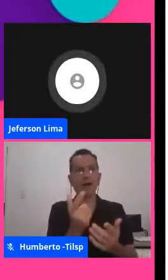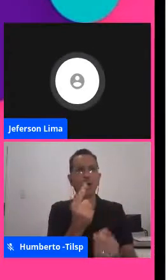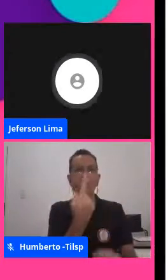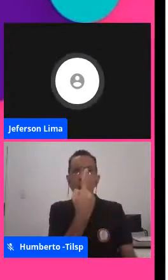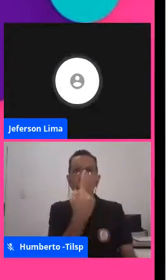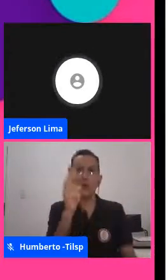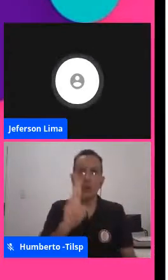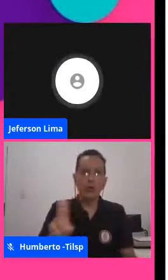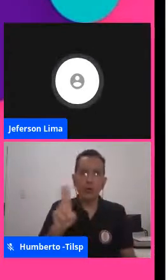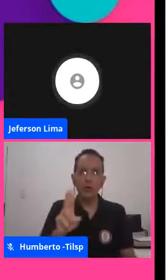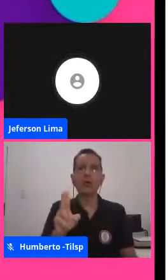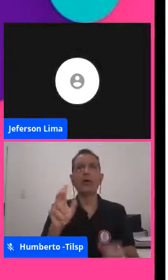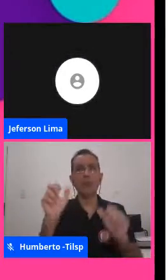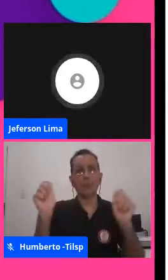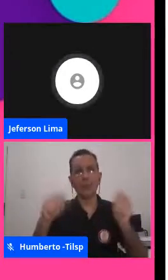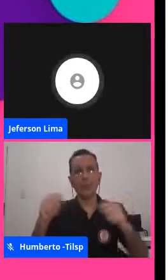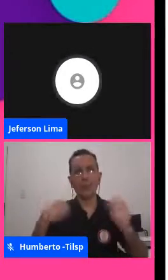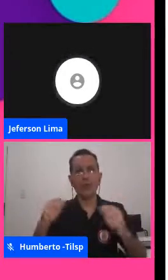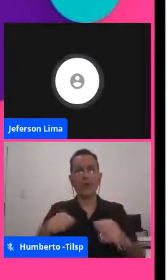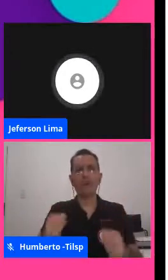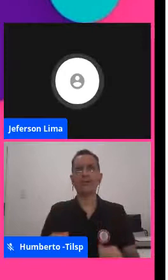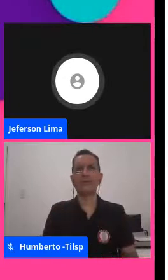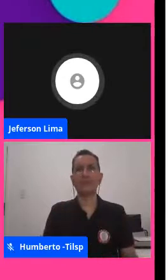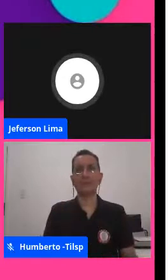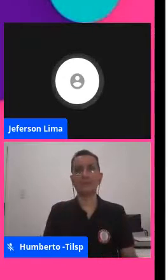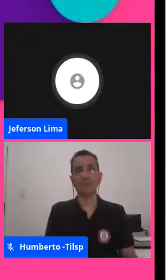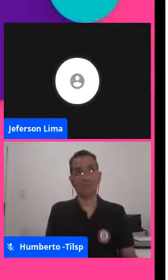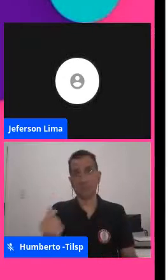seja, dá para perceber que realmente custo e,